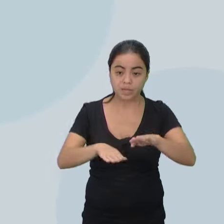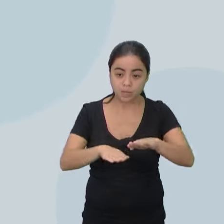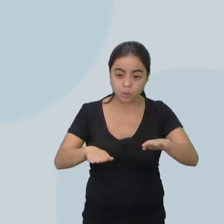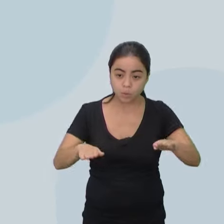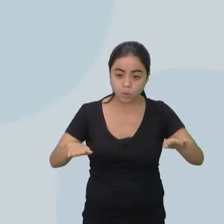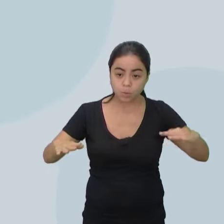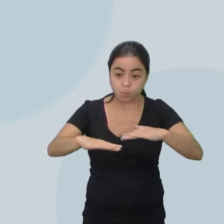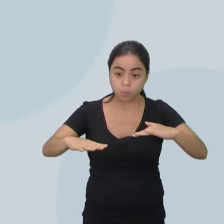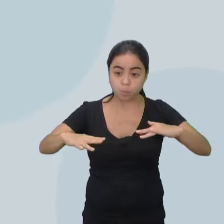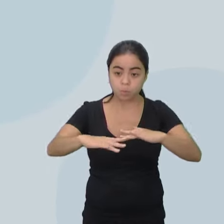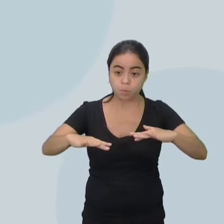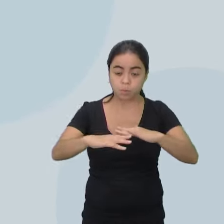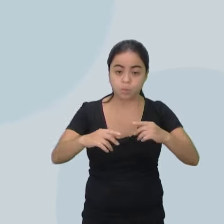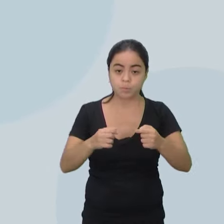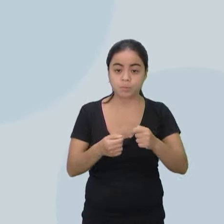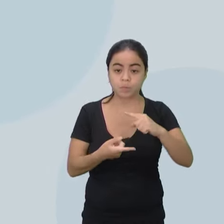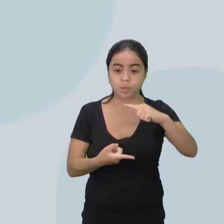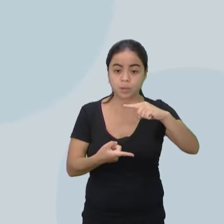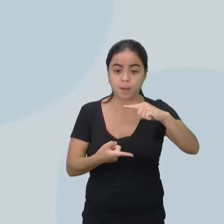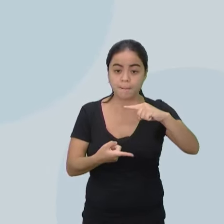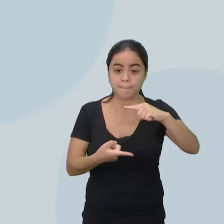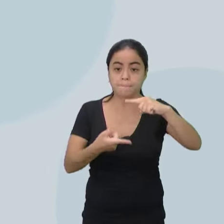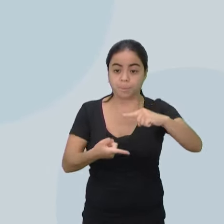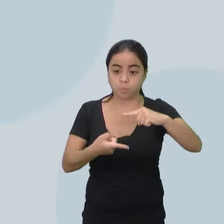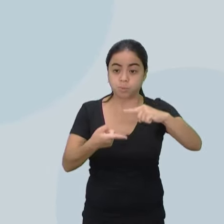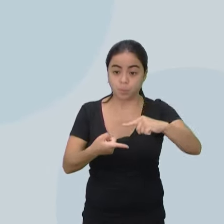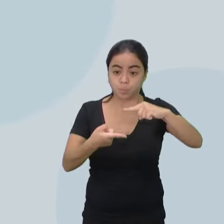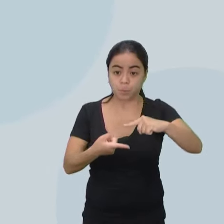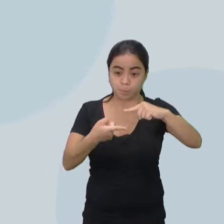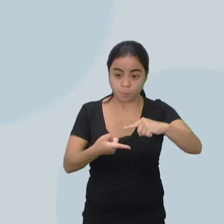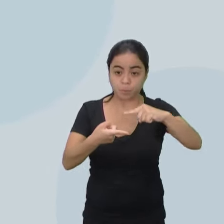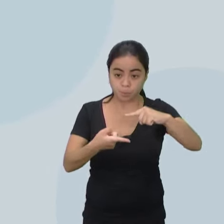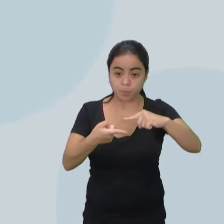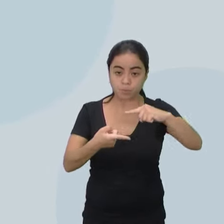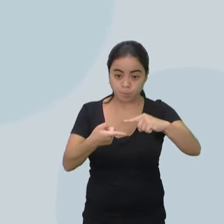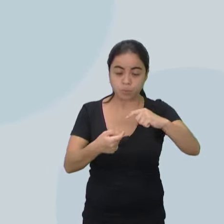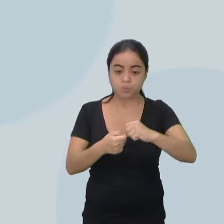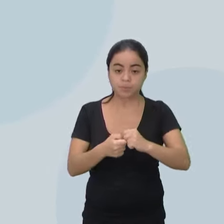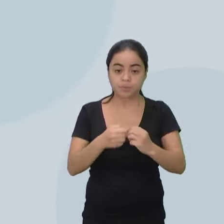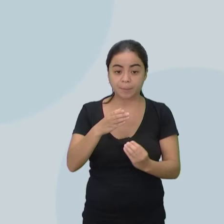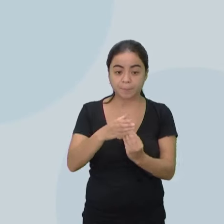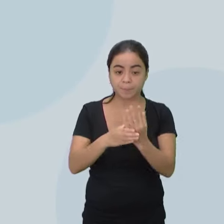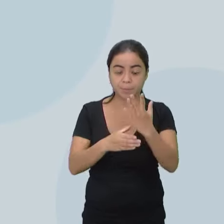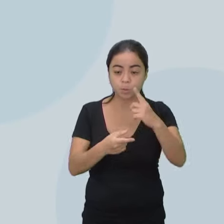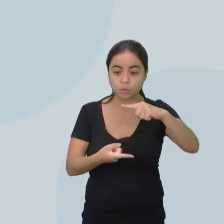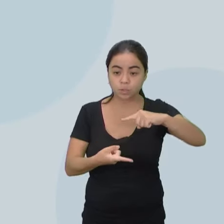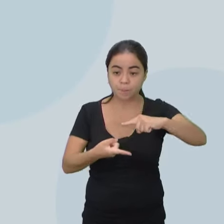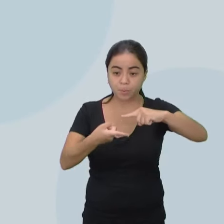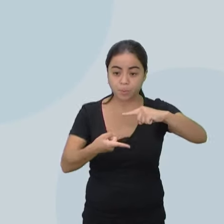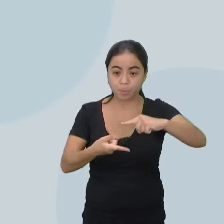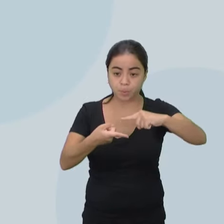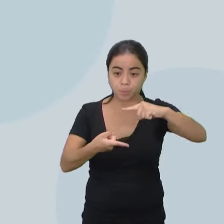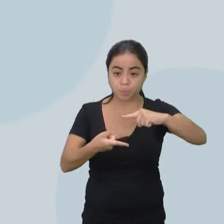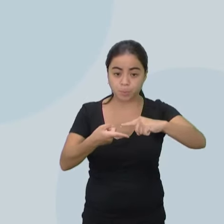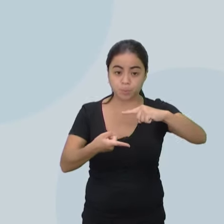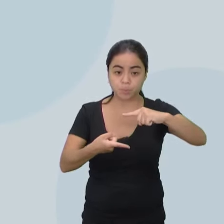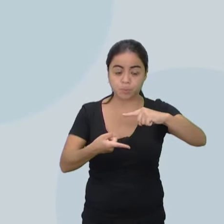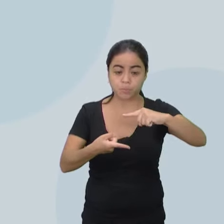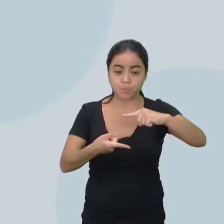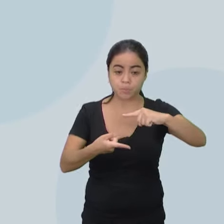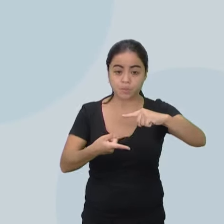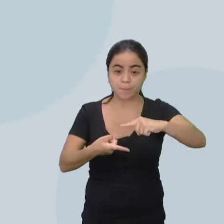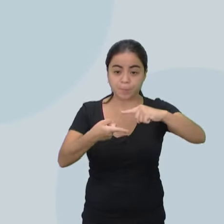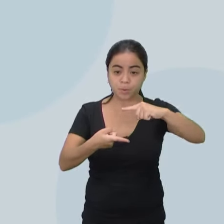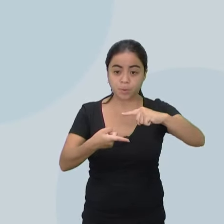treme, este ímã balança e produz na bobina, ó, este efeito é importante,